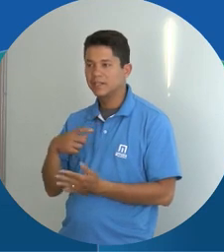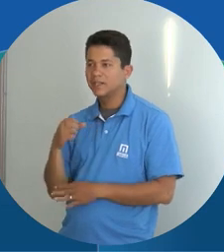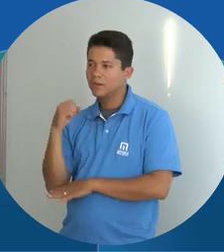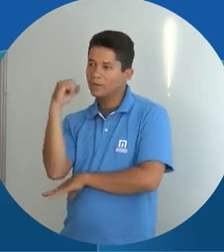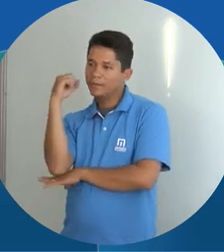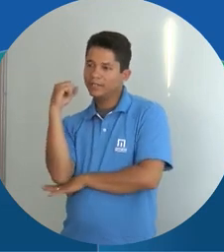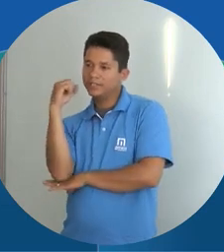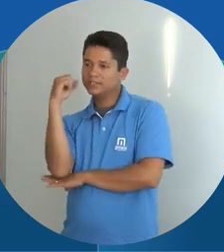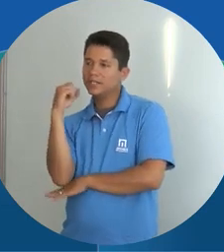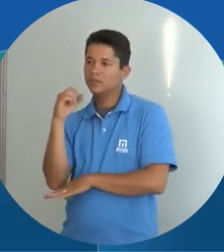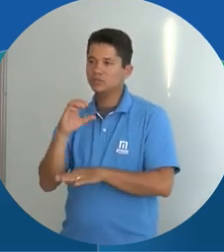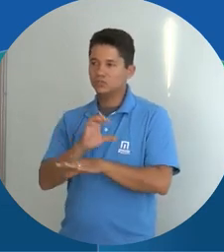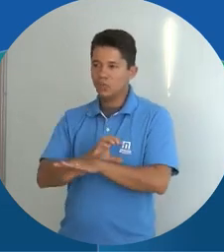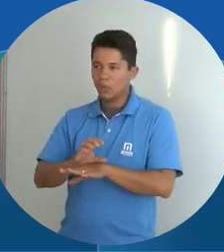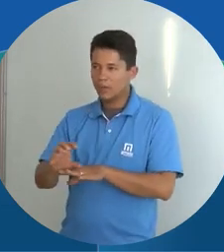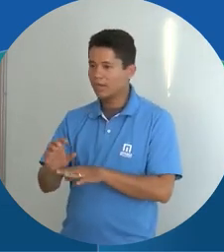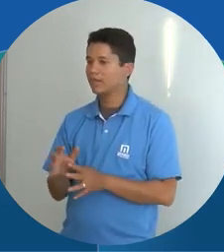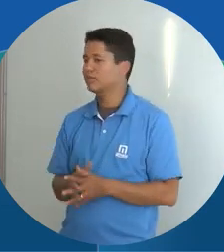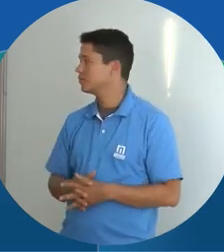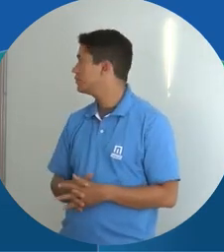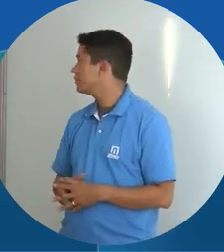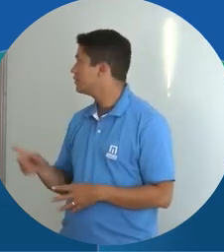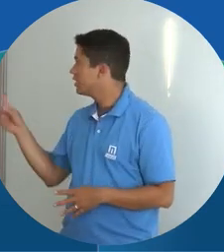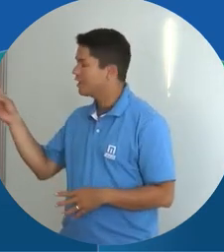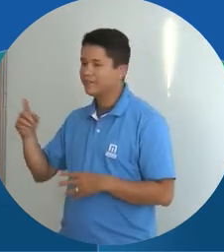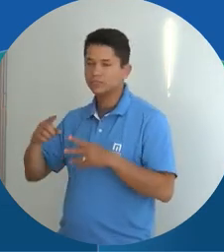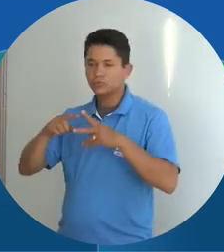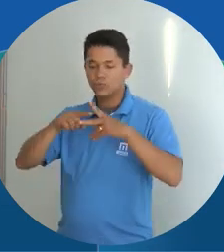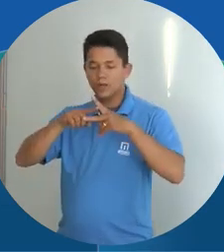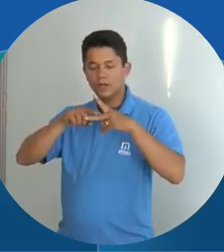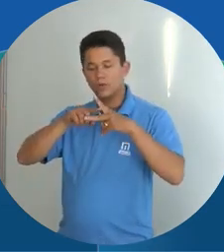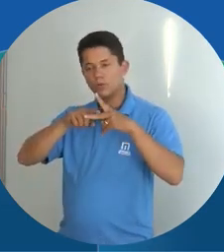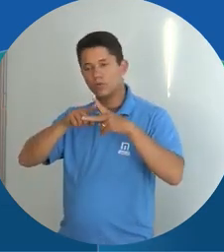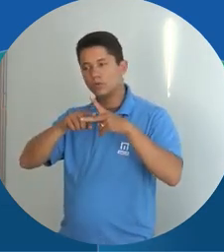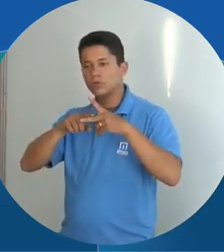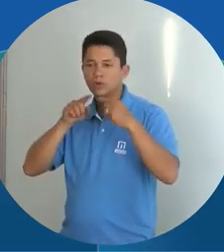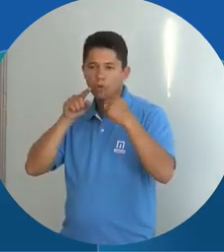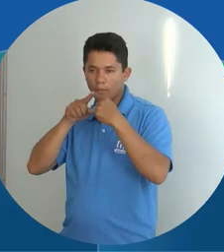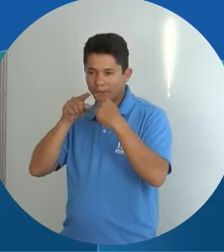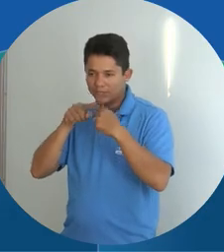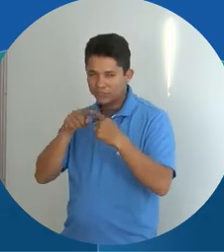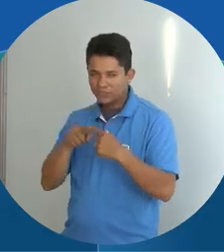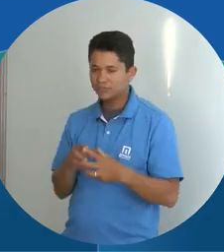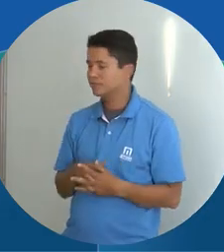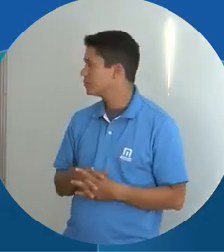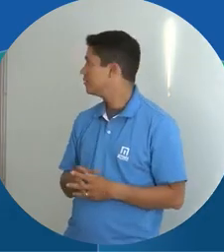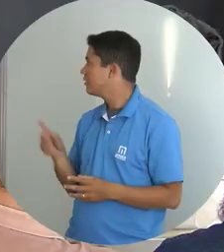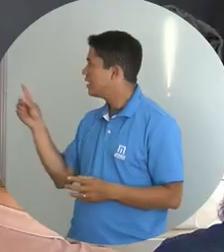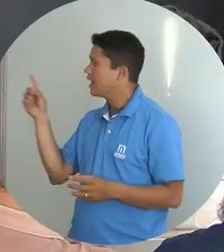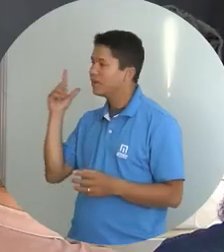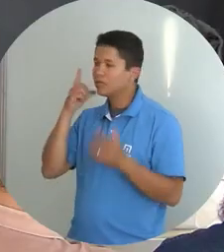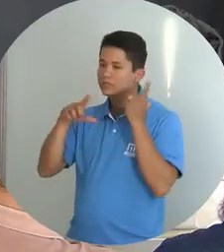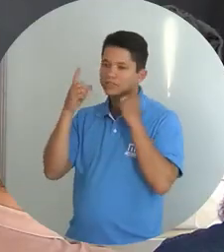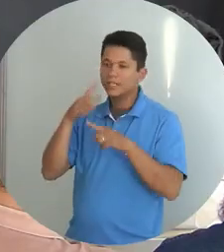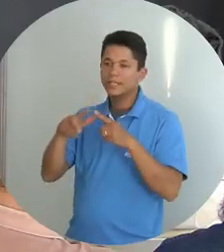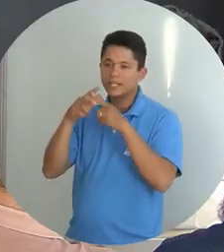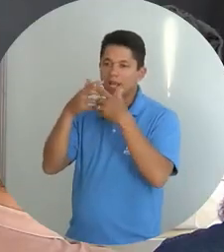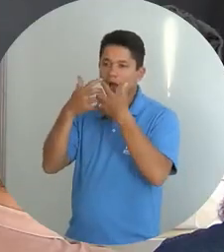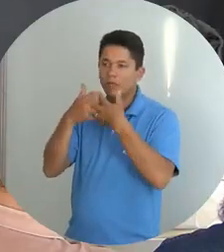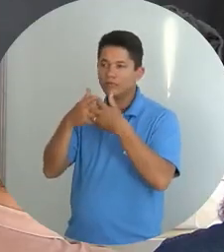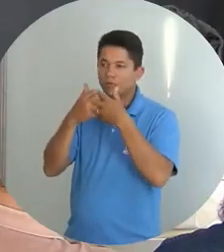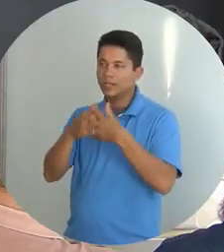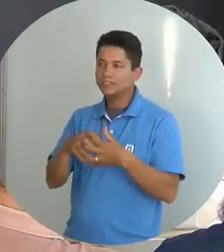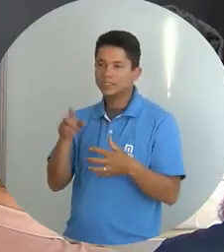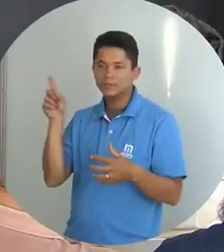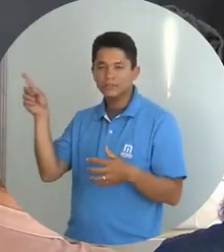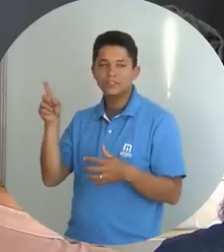os ângulos compatíveis, né, com as teorias que você está utilizando. E, a partir daí, você chega na configuração de estacas que você precisa, fazendo